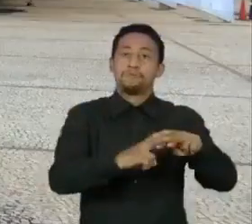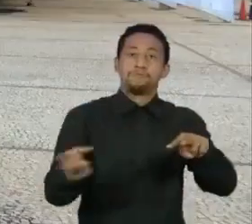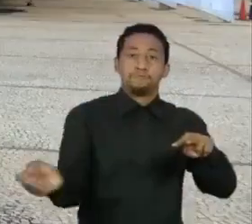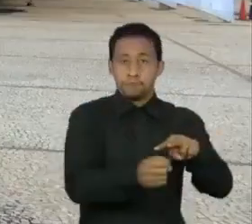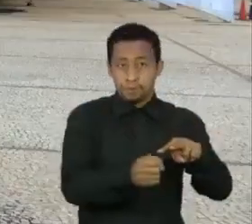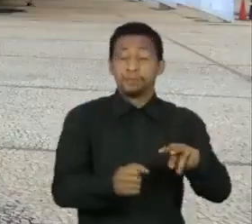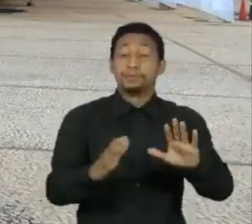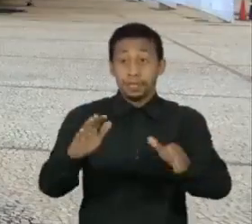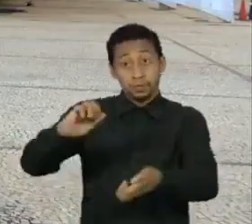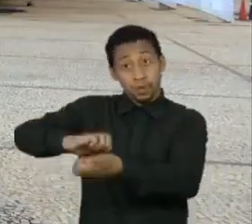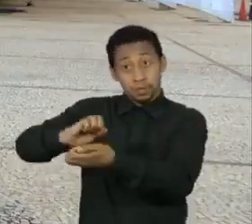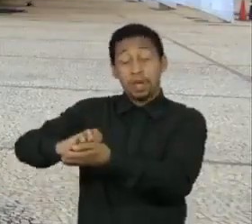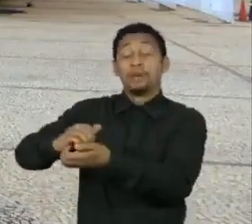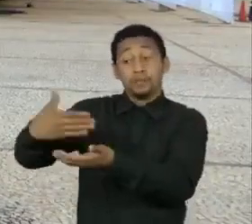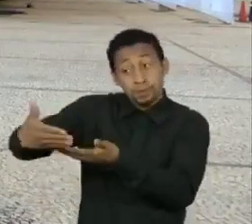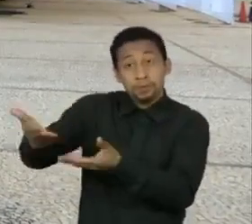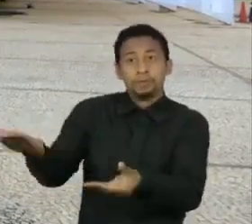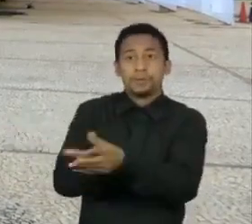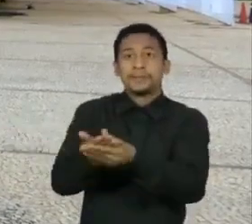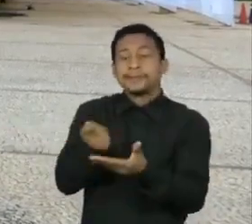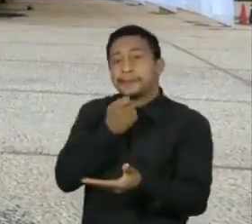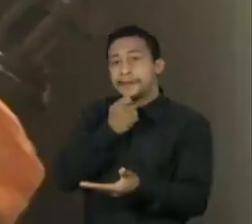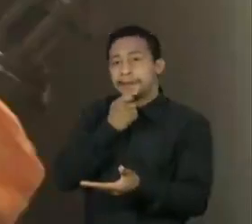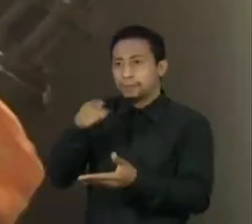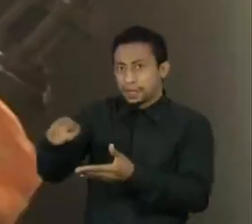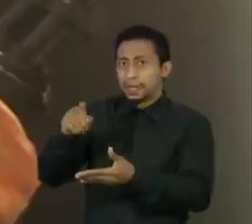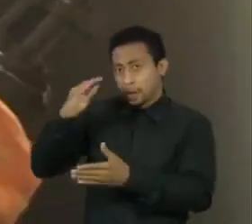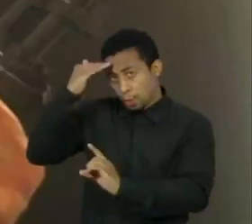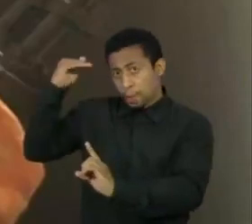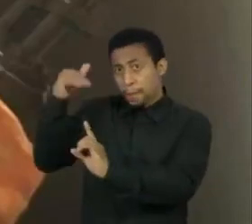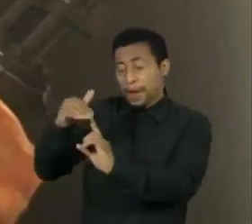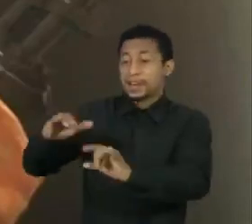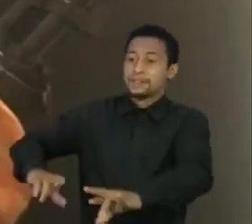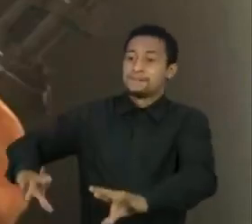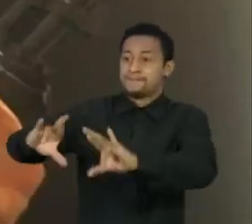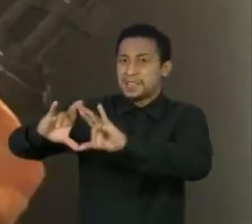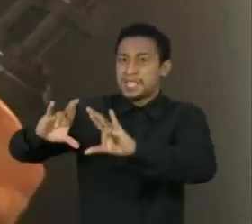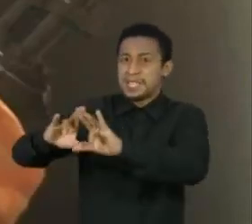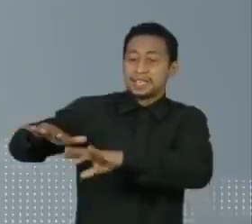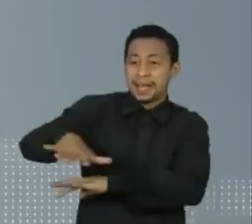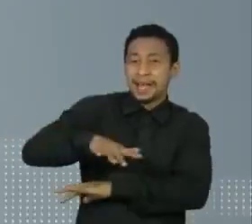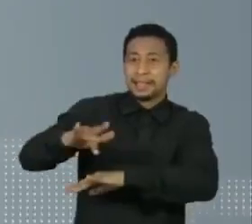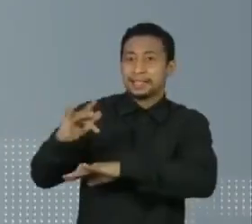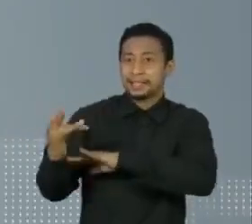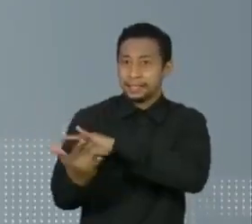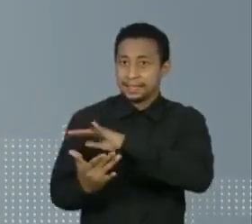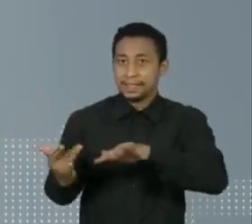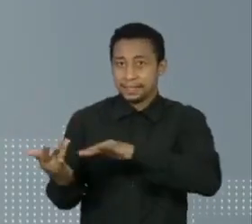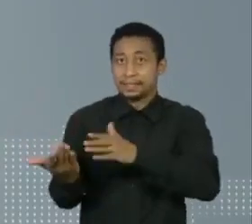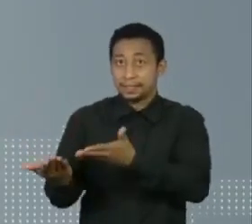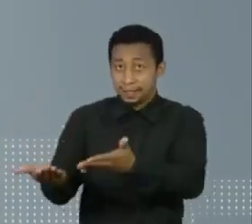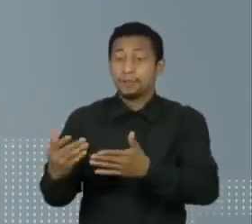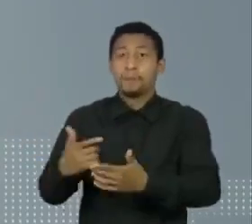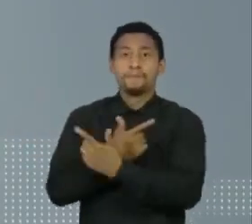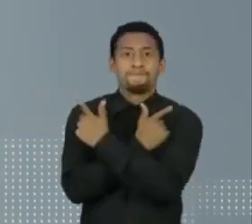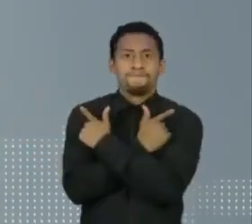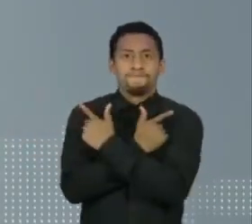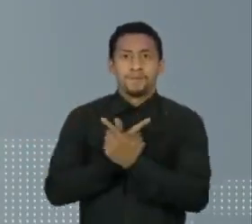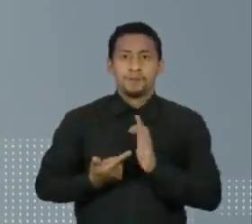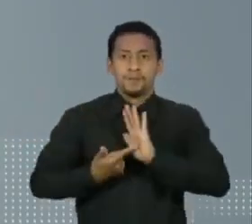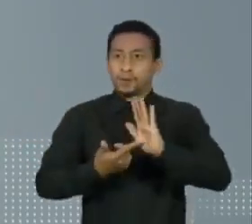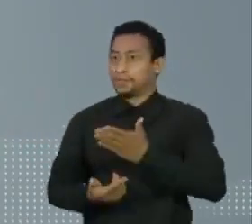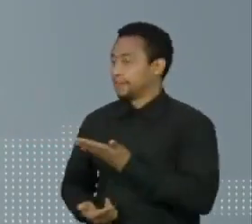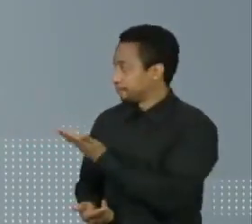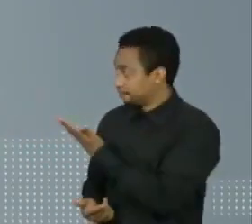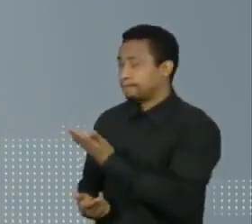no inquérito que corre no Supremo Tribunal Federal sobre milícias digitais depois de postar diversos vídeos em que aparece armado e faz ameaças